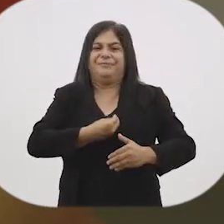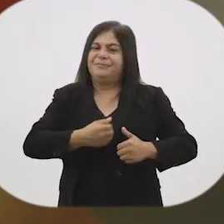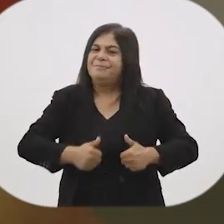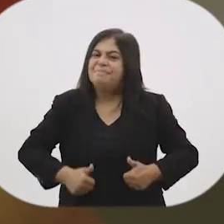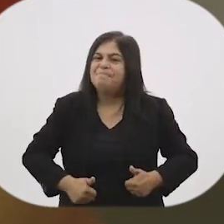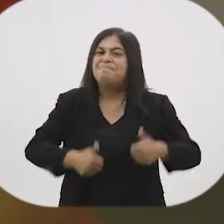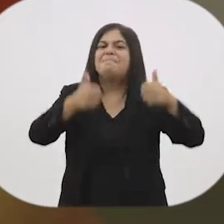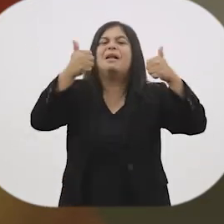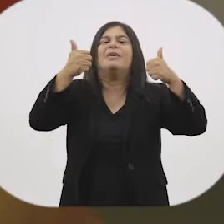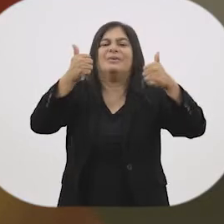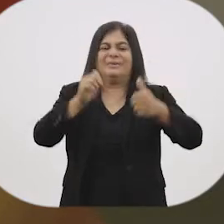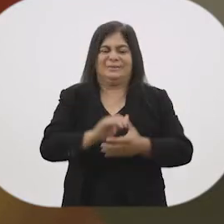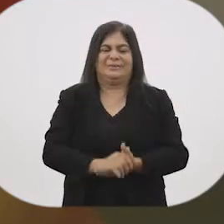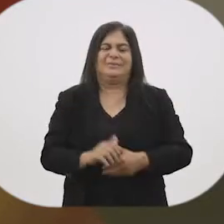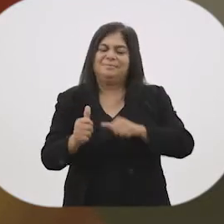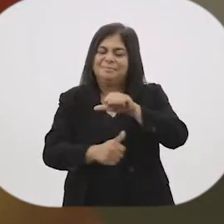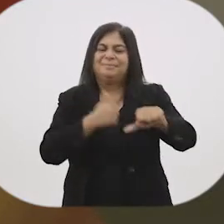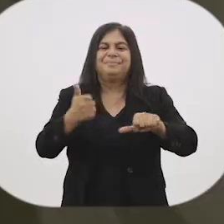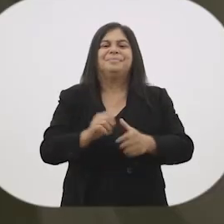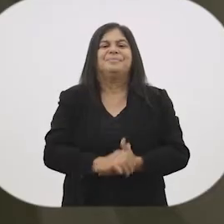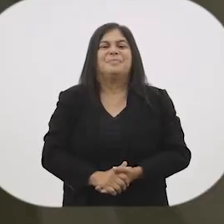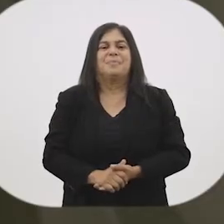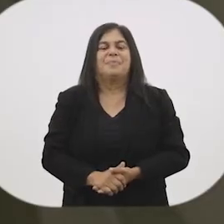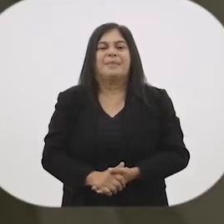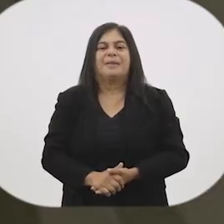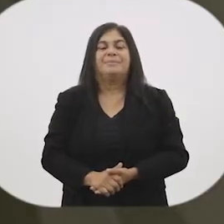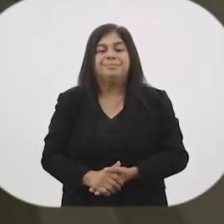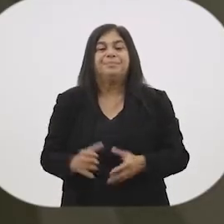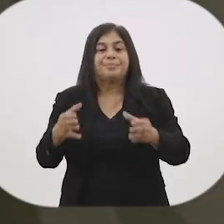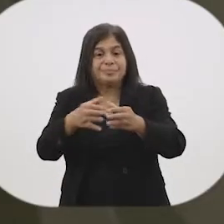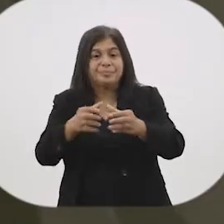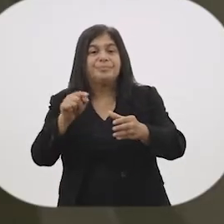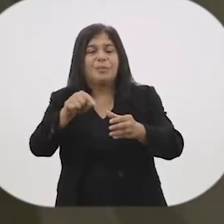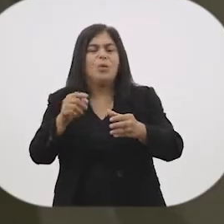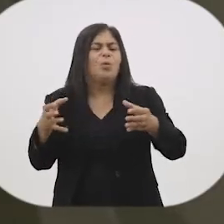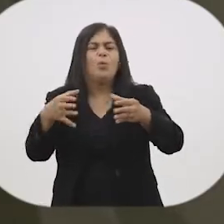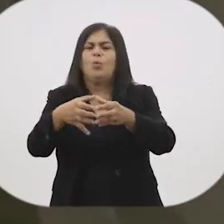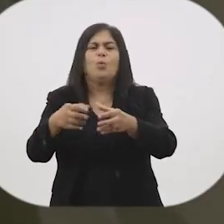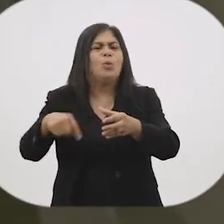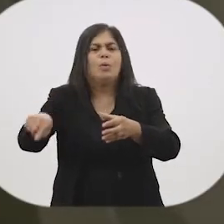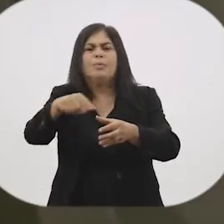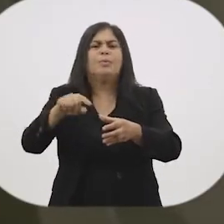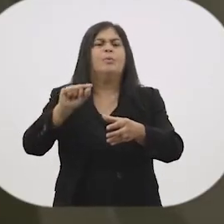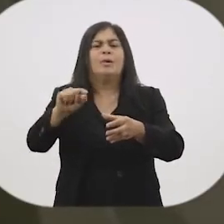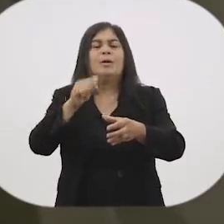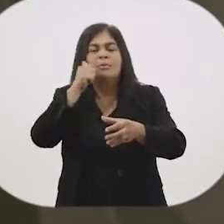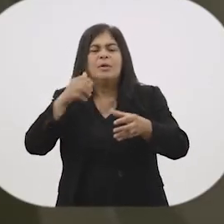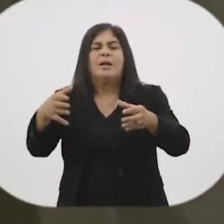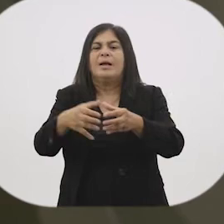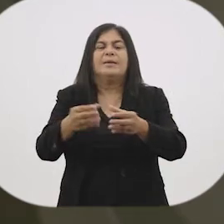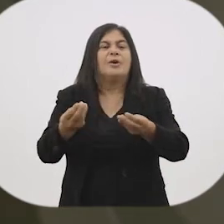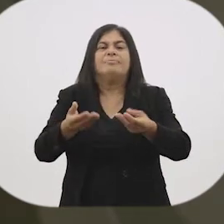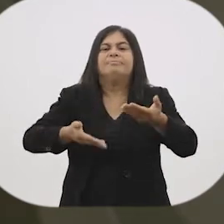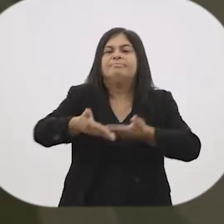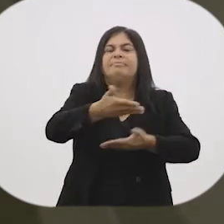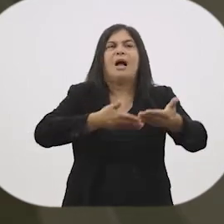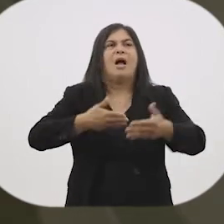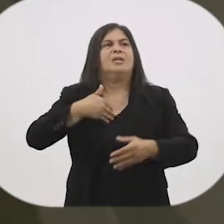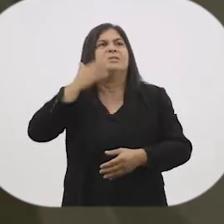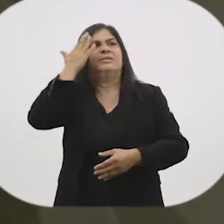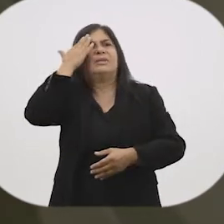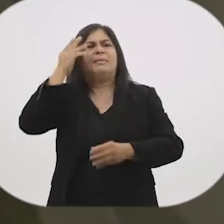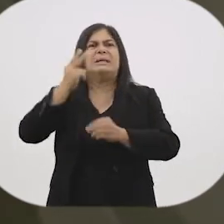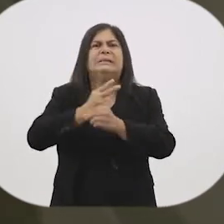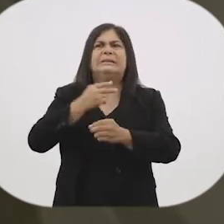vidas restaurados com relação ao flores e mulheres o que a gente pode dizer que as mulheres elas começam a entender